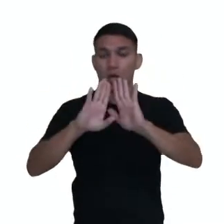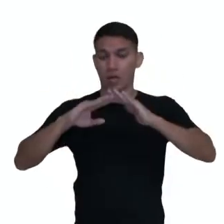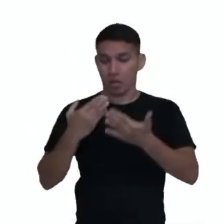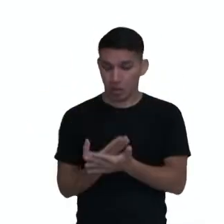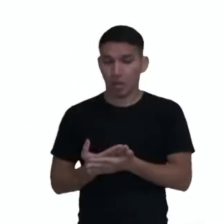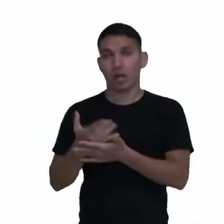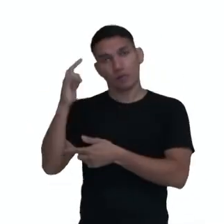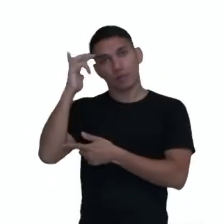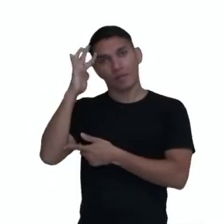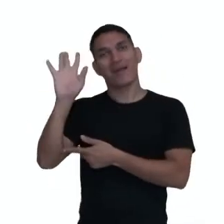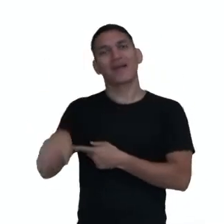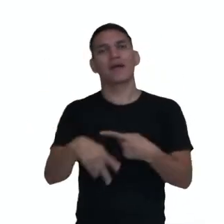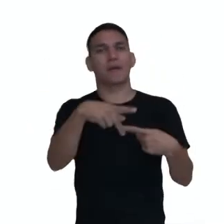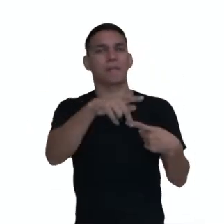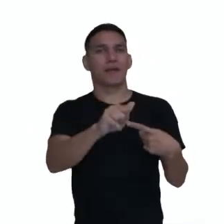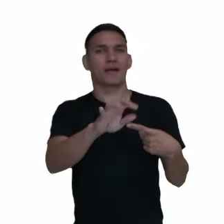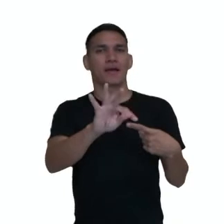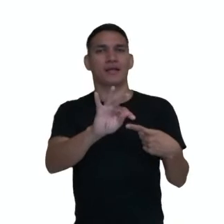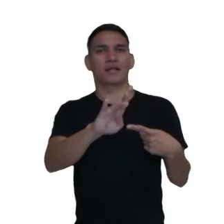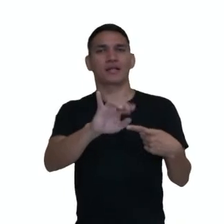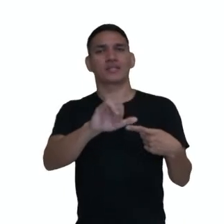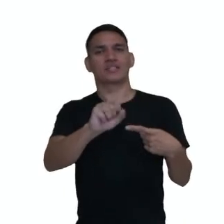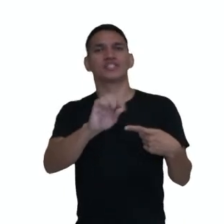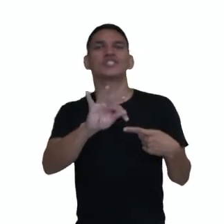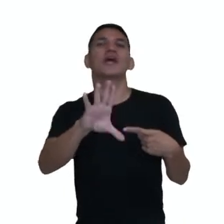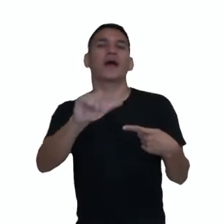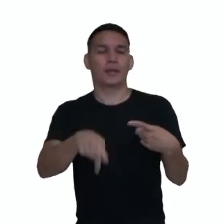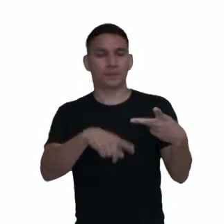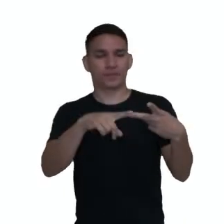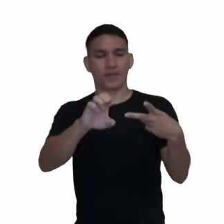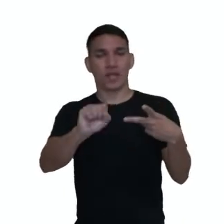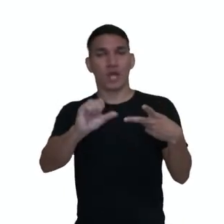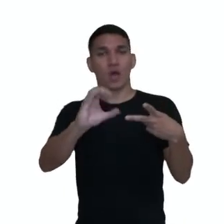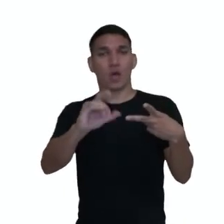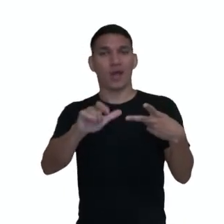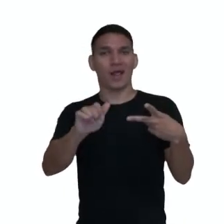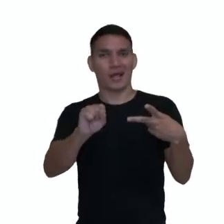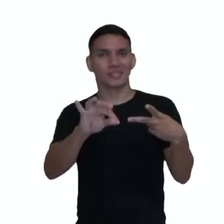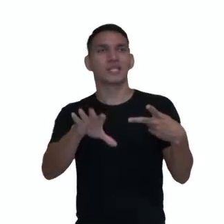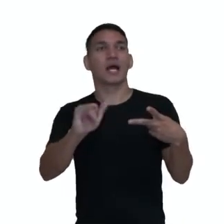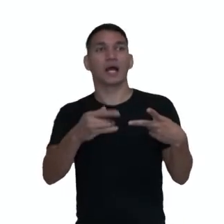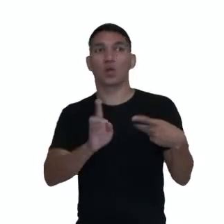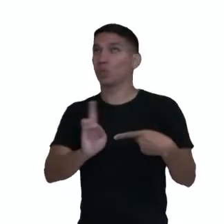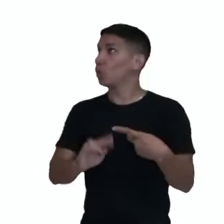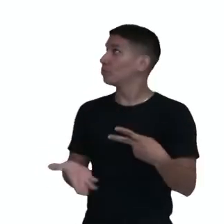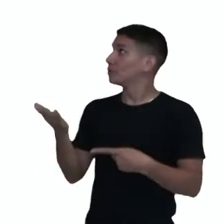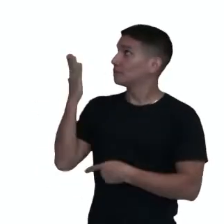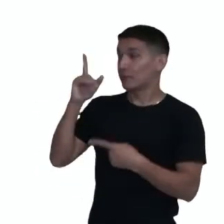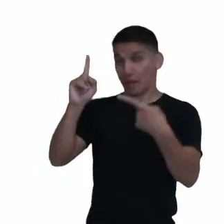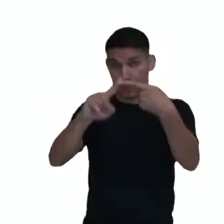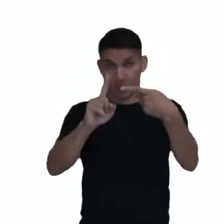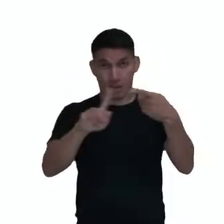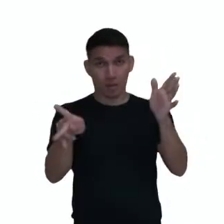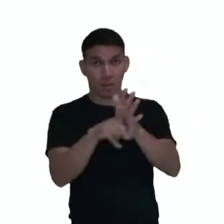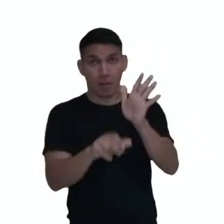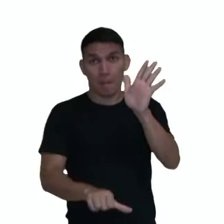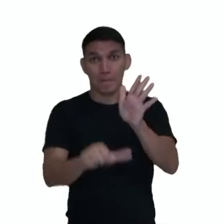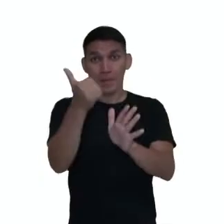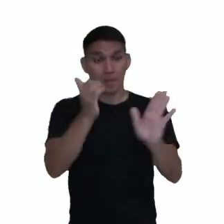foram a patrística e a escolástica. Patrística foi o primeiro período da filosofia